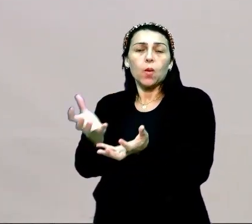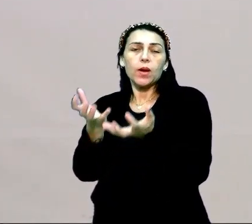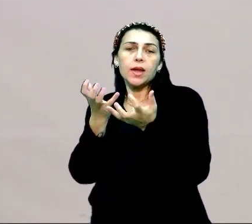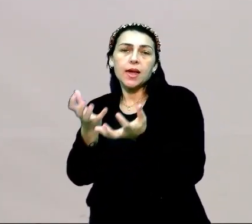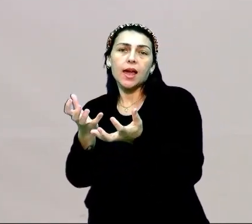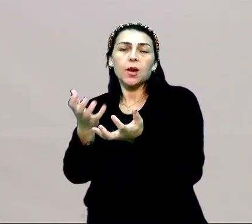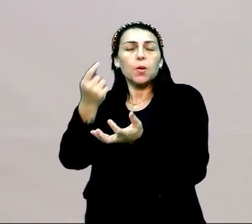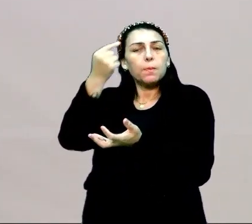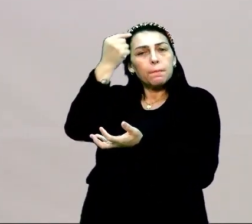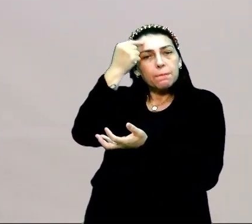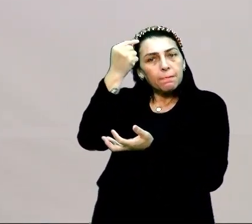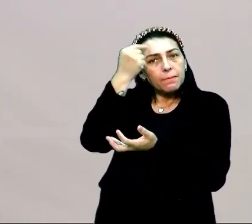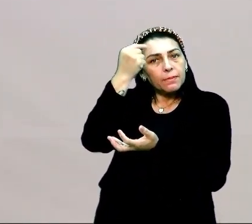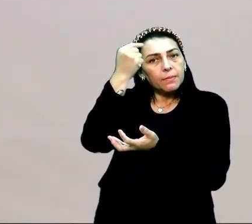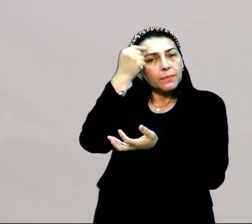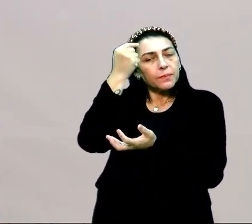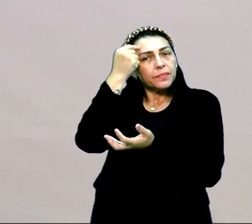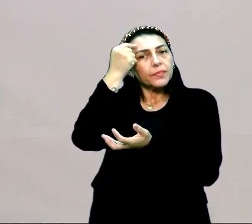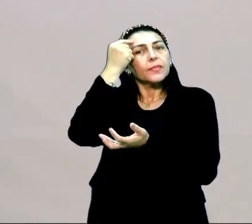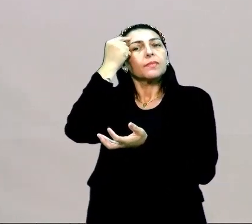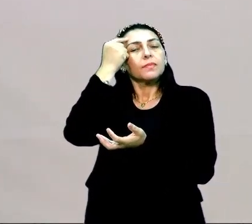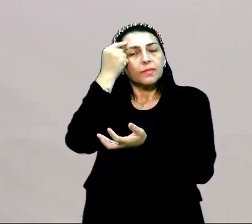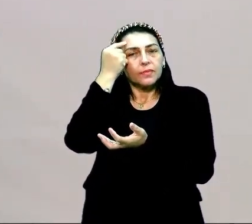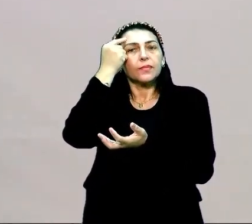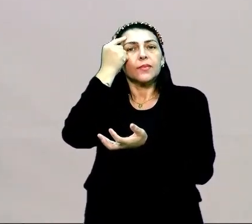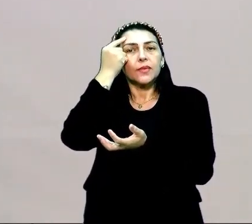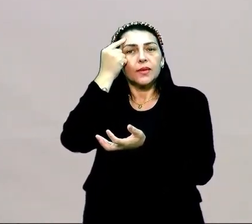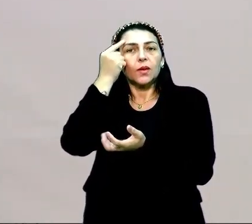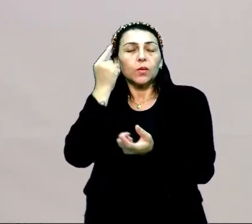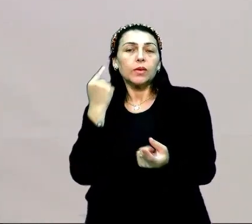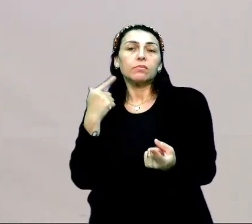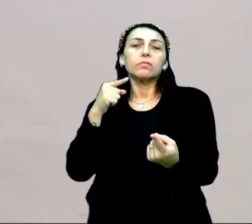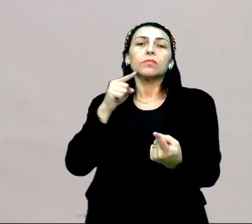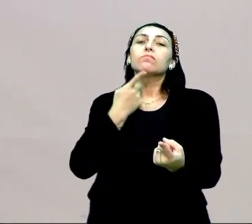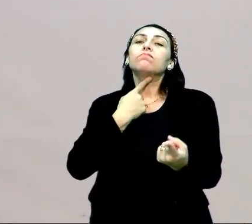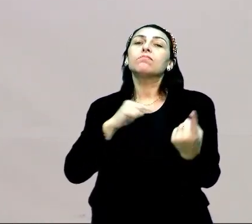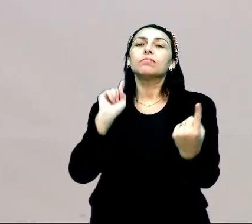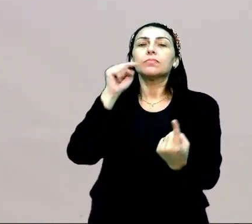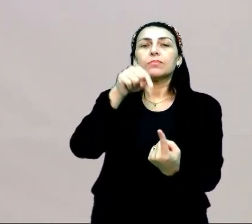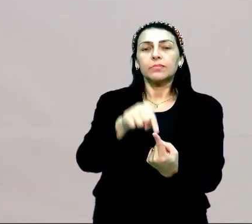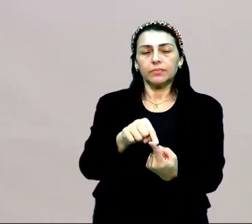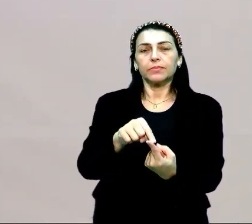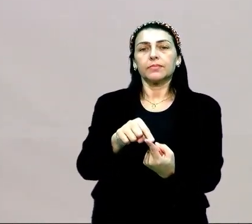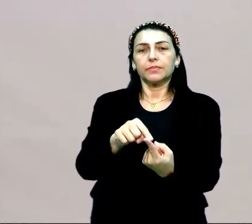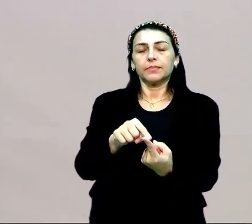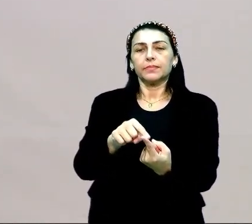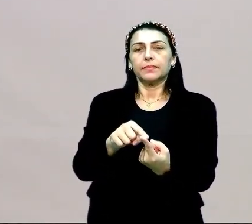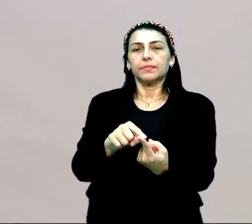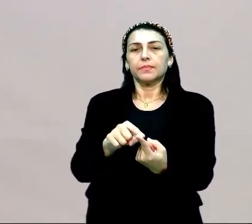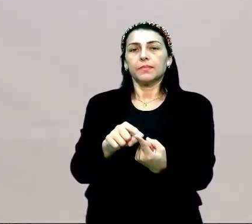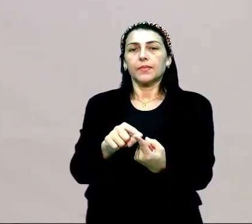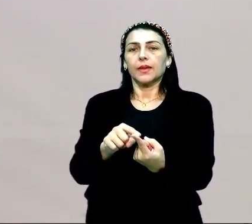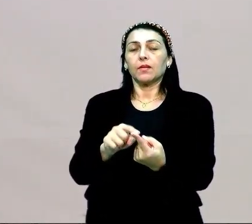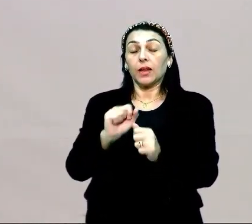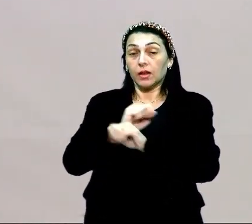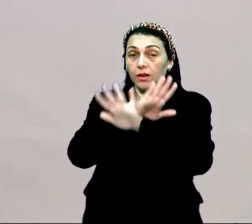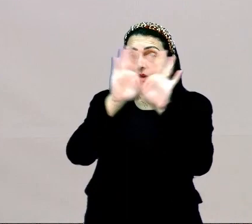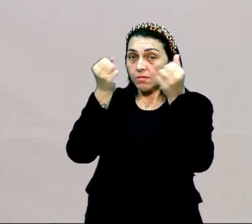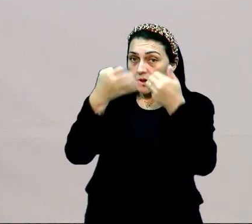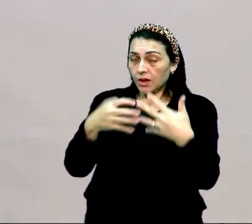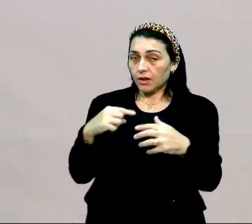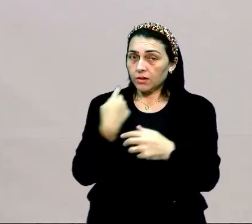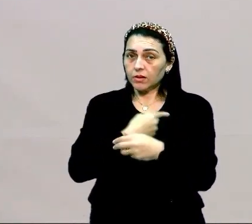àquilo que eu penso, àquilo que eu estou almejando. Então, nesse aspecto, ele vai colocar muito claramente que